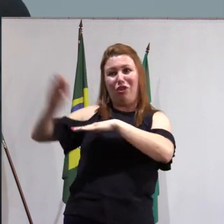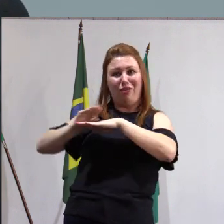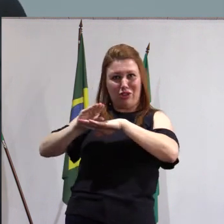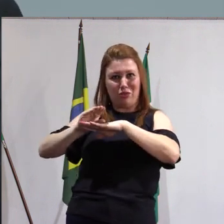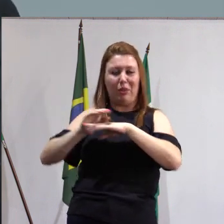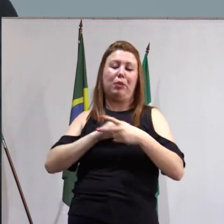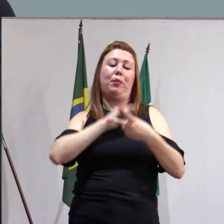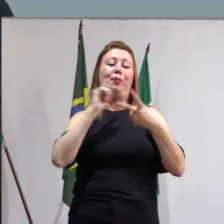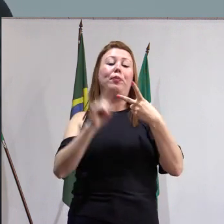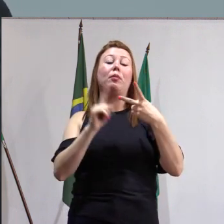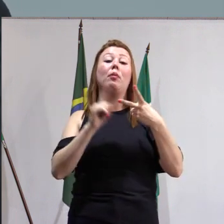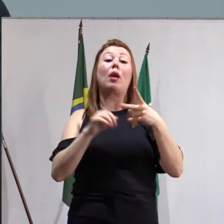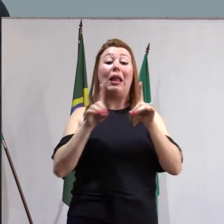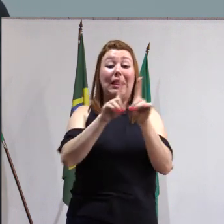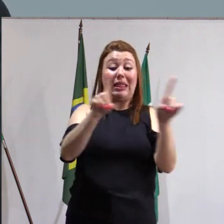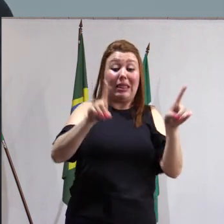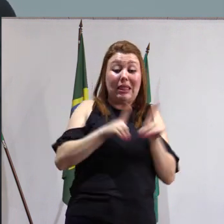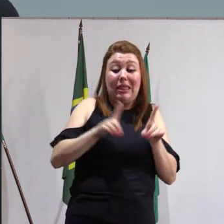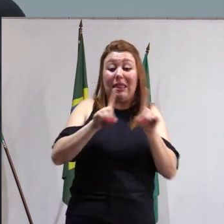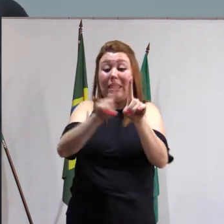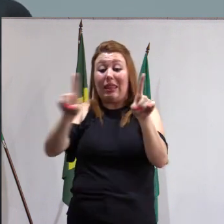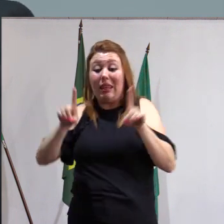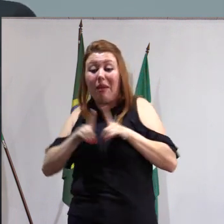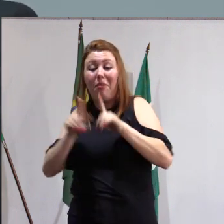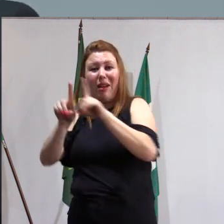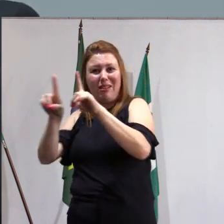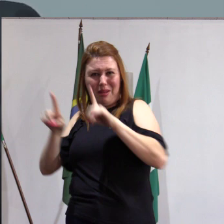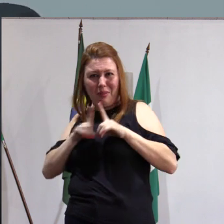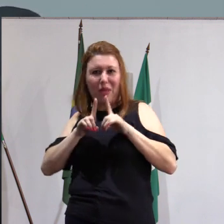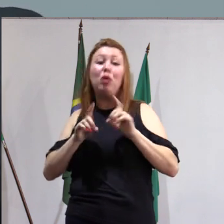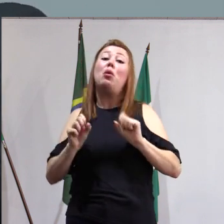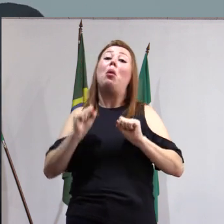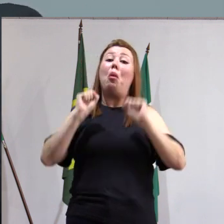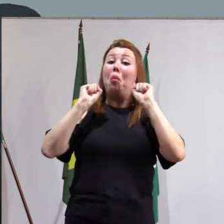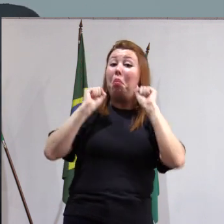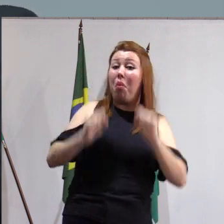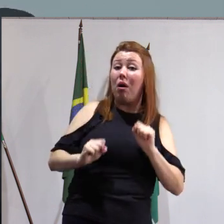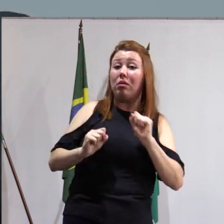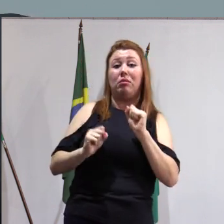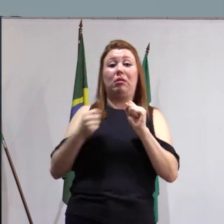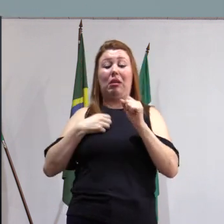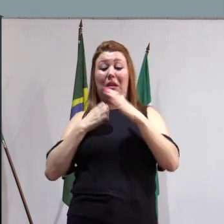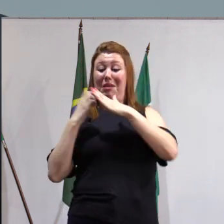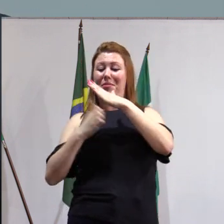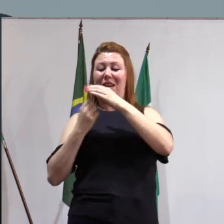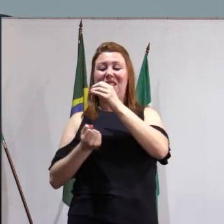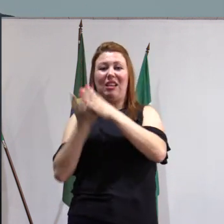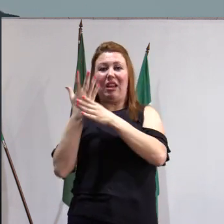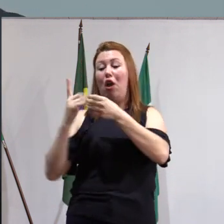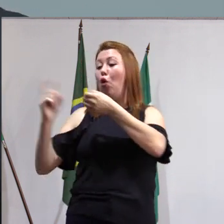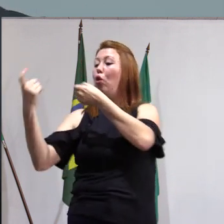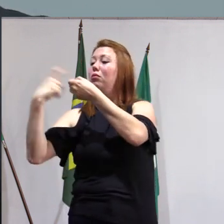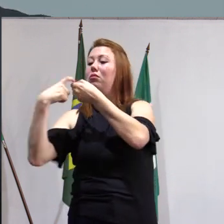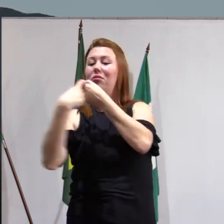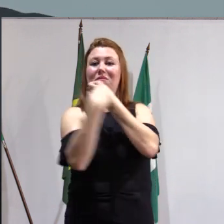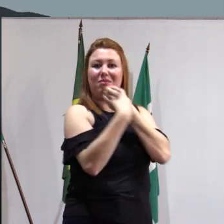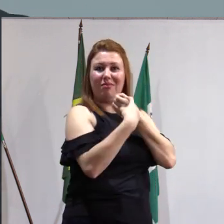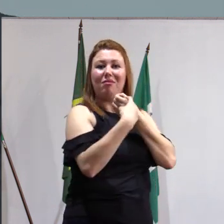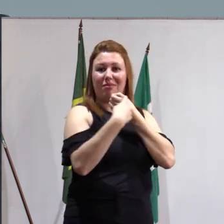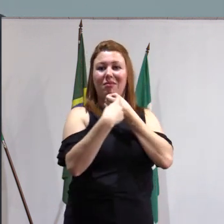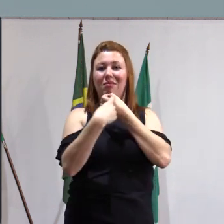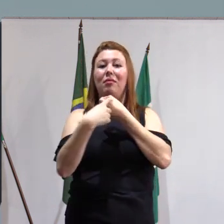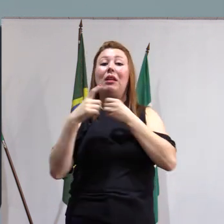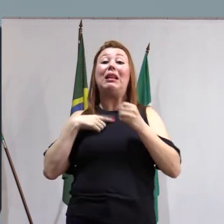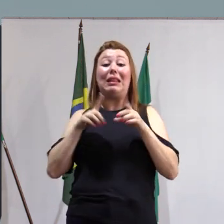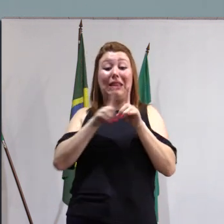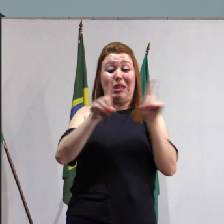os departamentos das universidades celebrarem ou serem sócios de sociedades mercantis, sociedades empresariais.